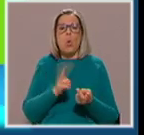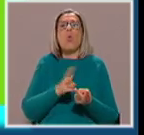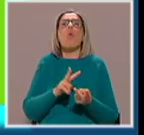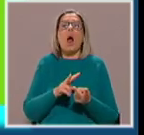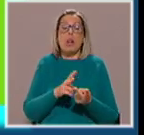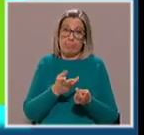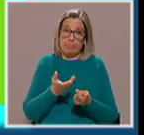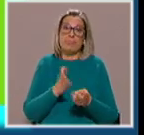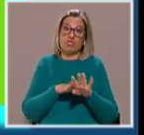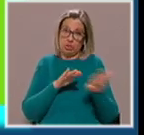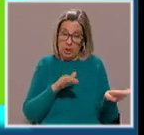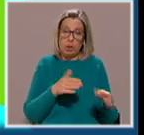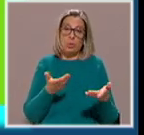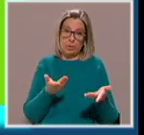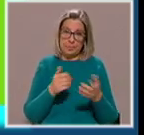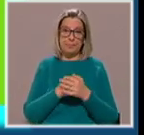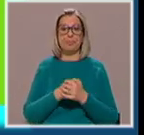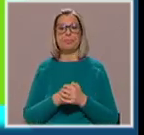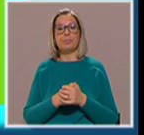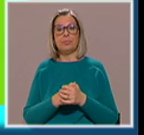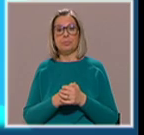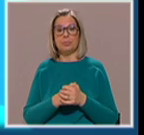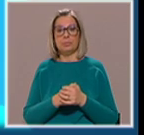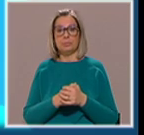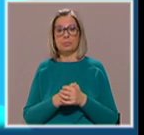a imagem do lado esquerdo, exatamente, é a fagocitose.